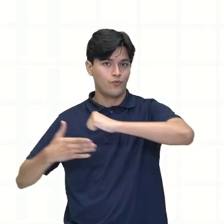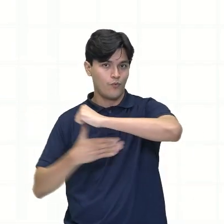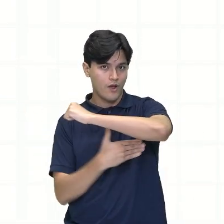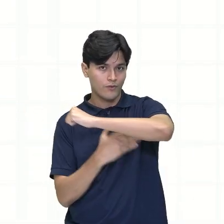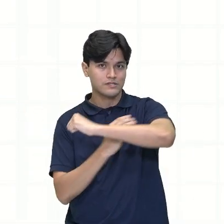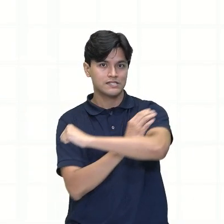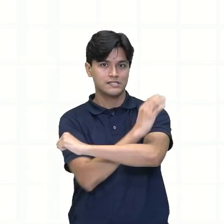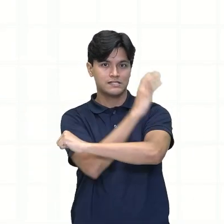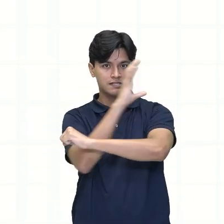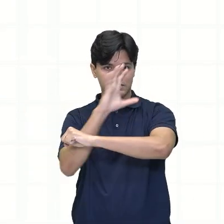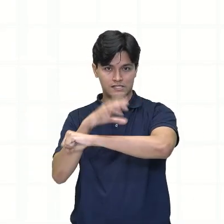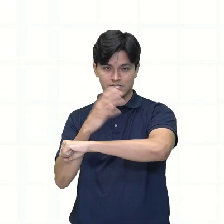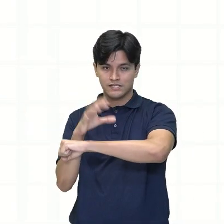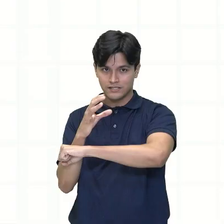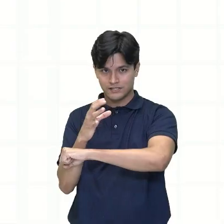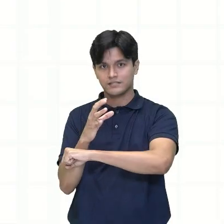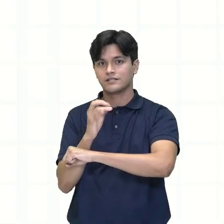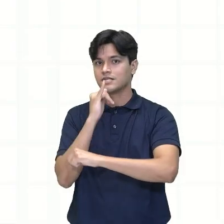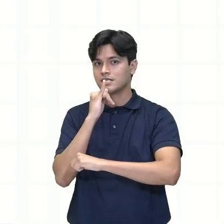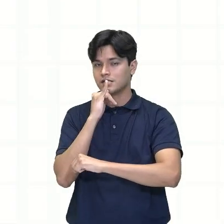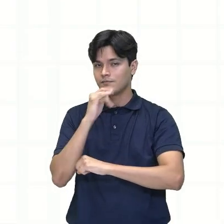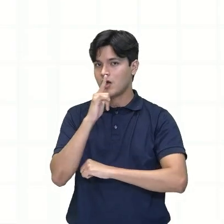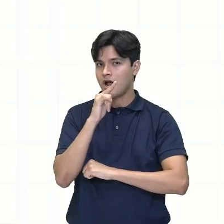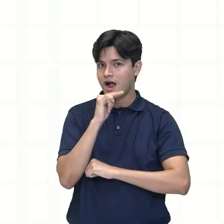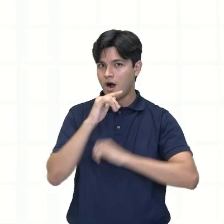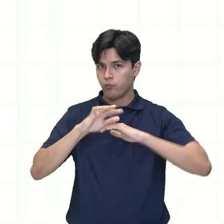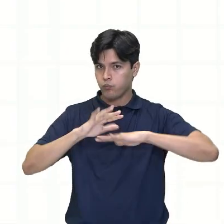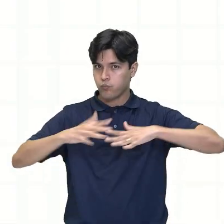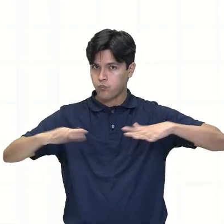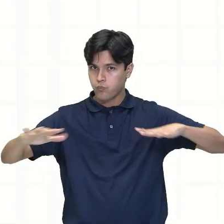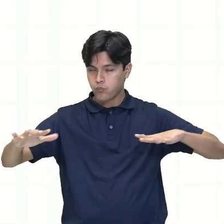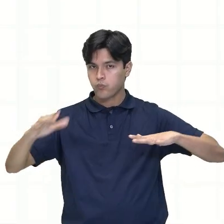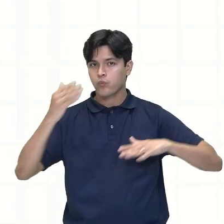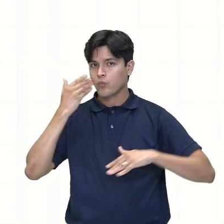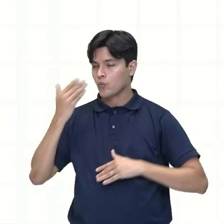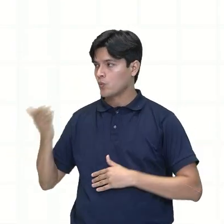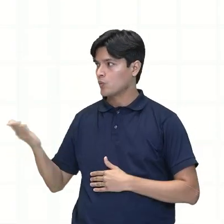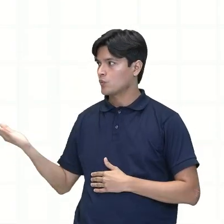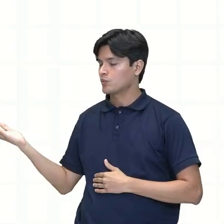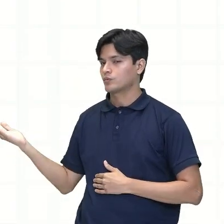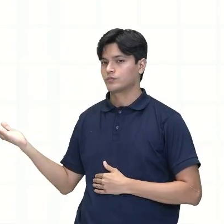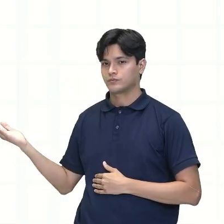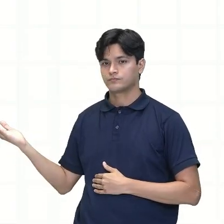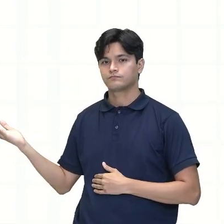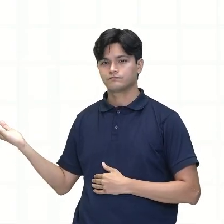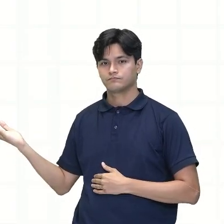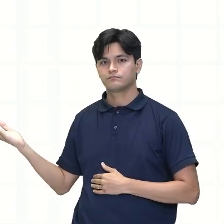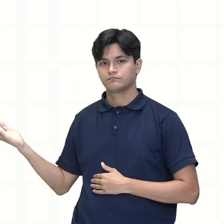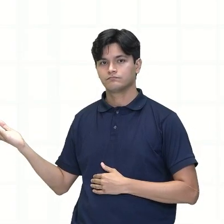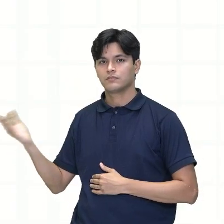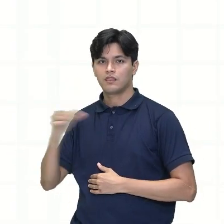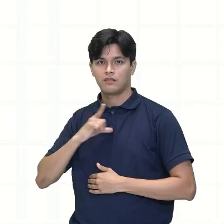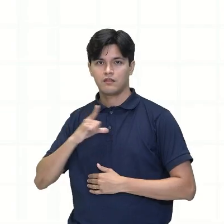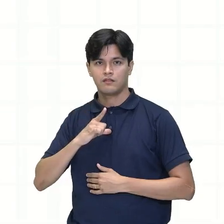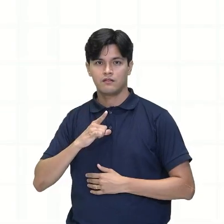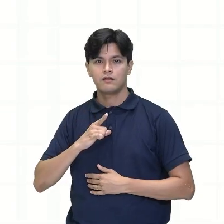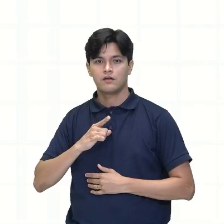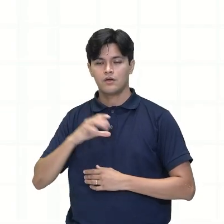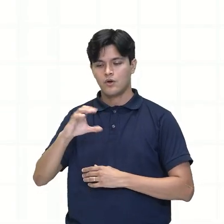ecossistemas, os aquáticos, eles são como os recifes de